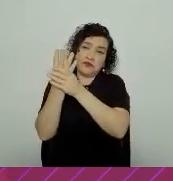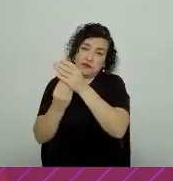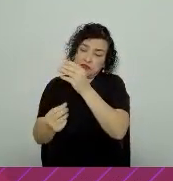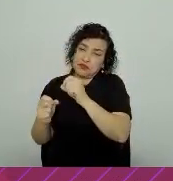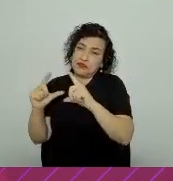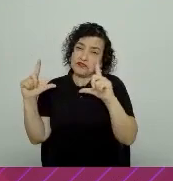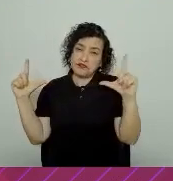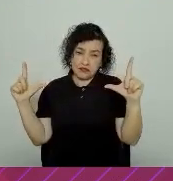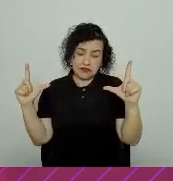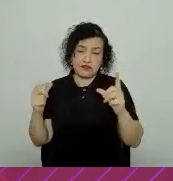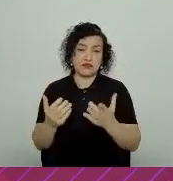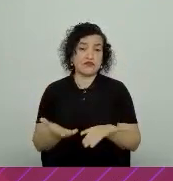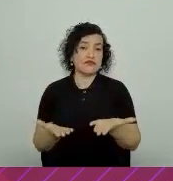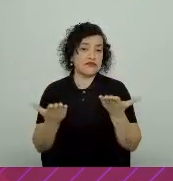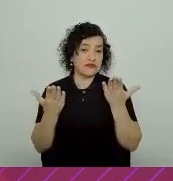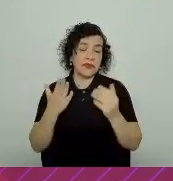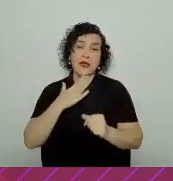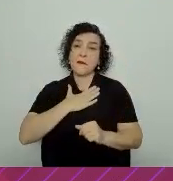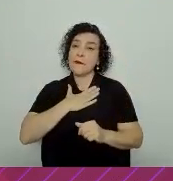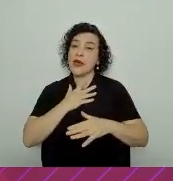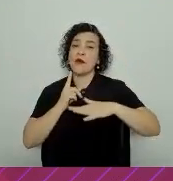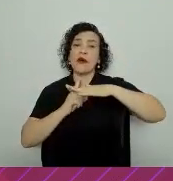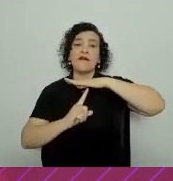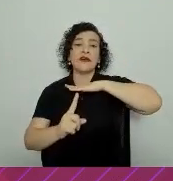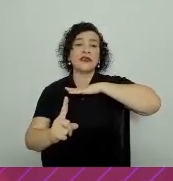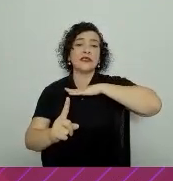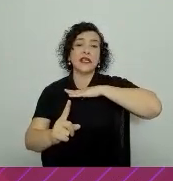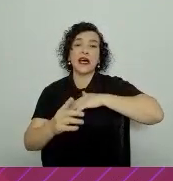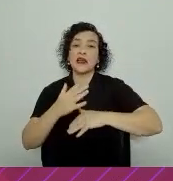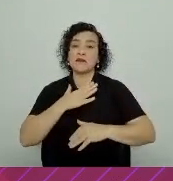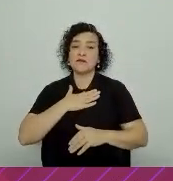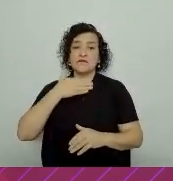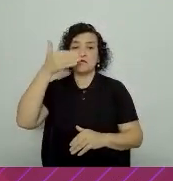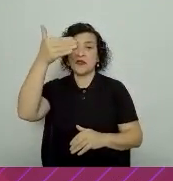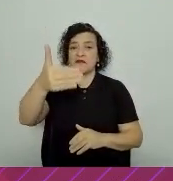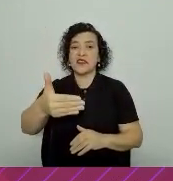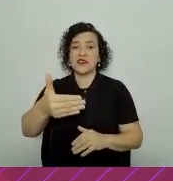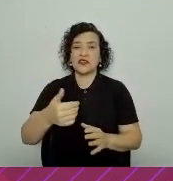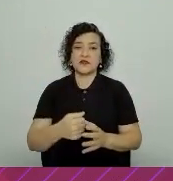um é o meu avatar na minha frente